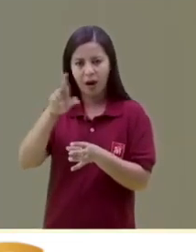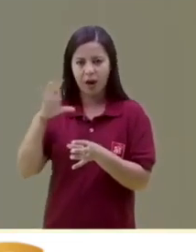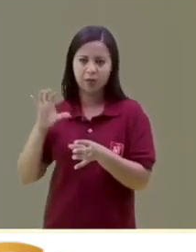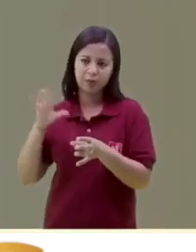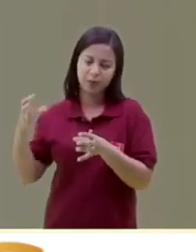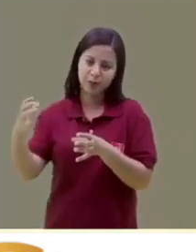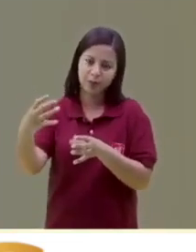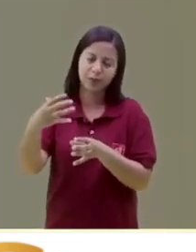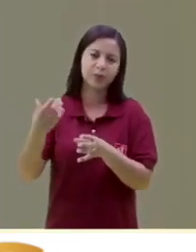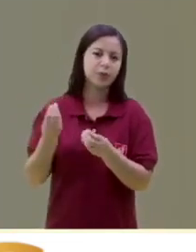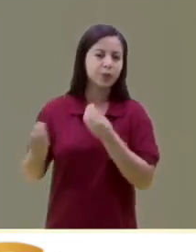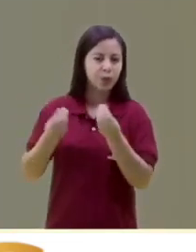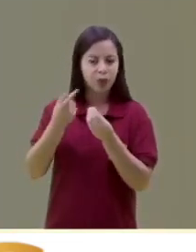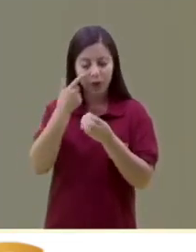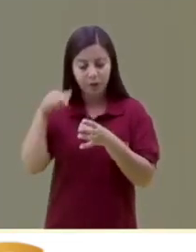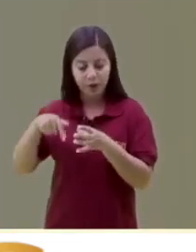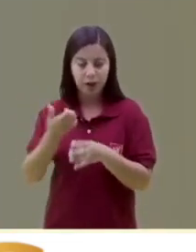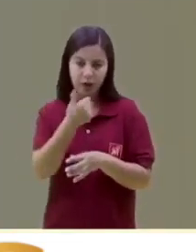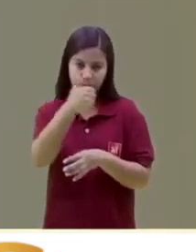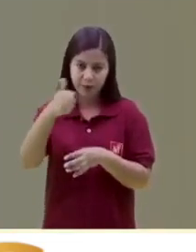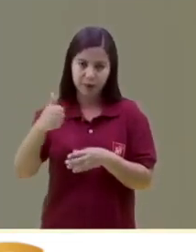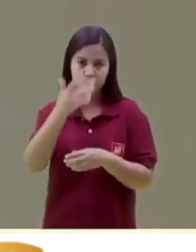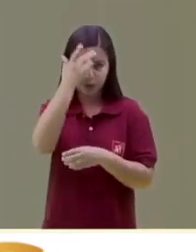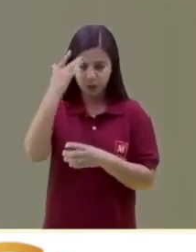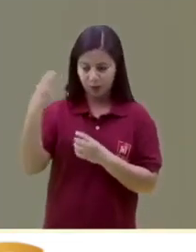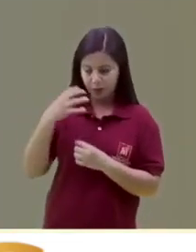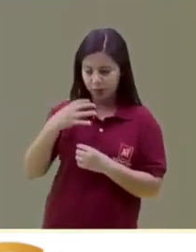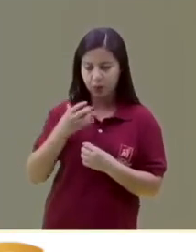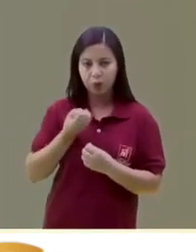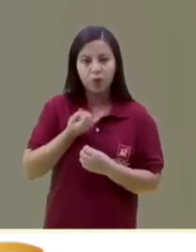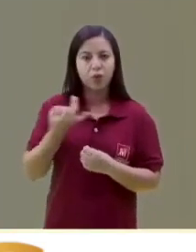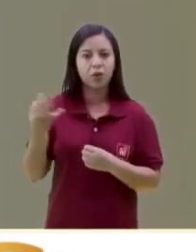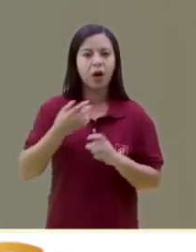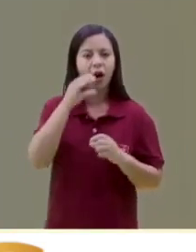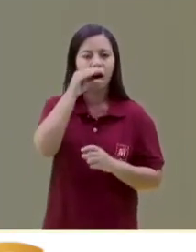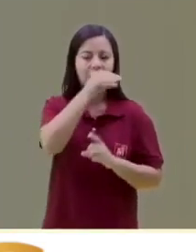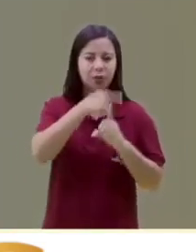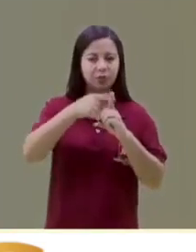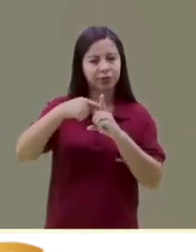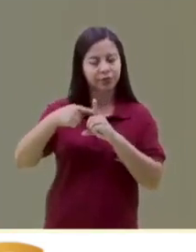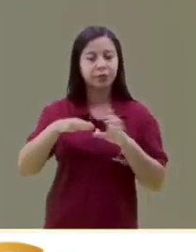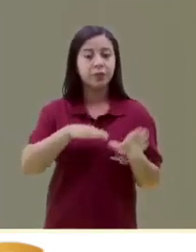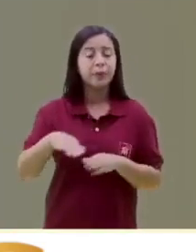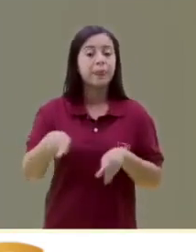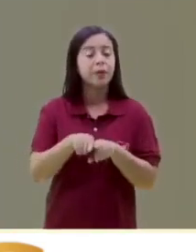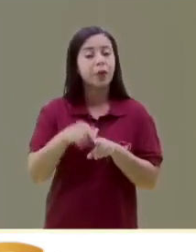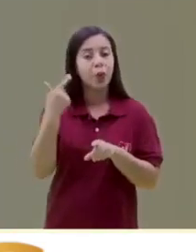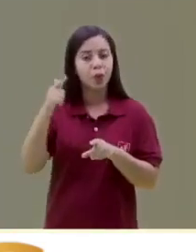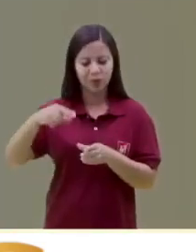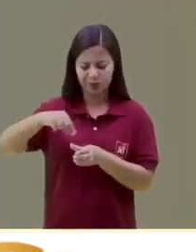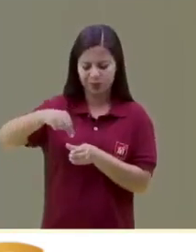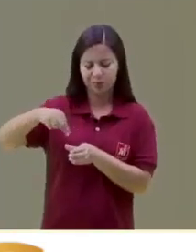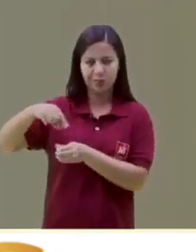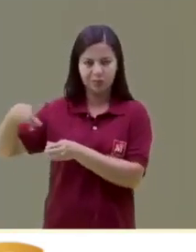do ar. Então ele vai avaliar este calor radiante que o trabalhador recebe. Aí nós temos o bulbo seco.